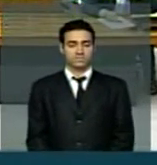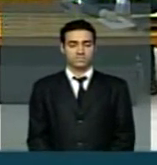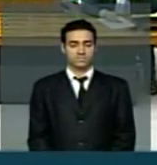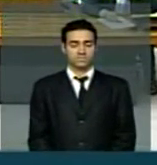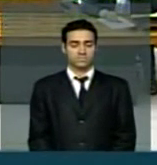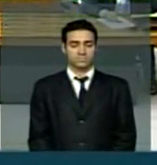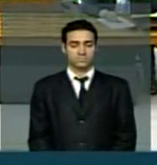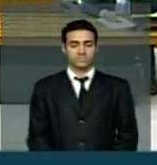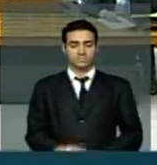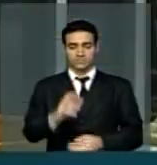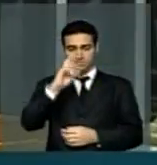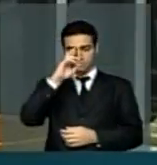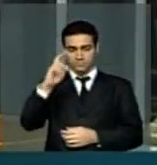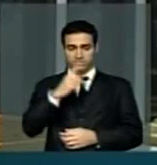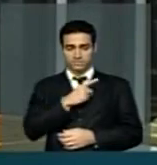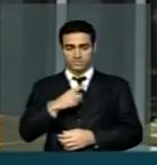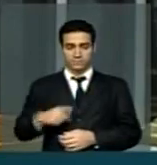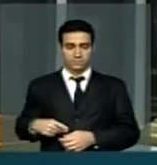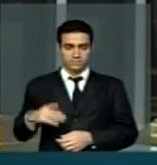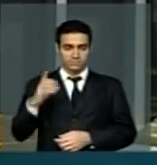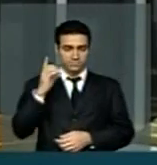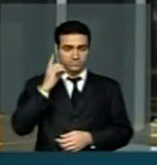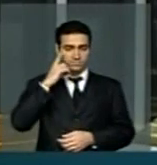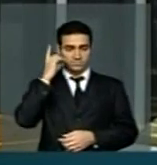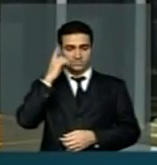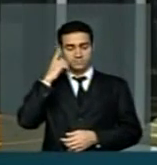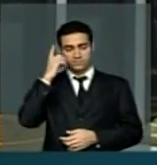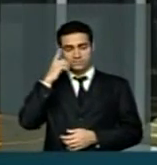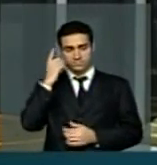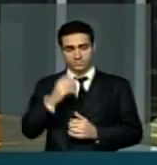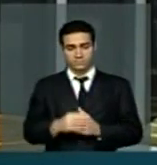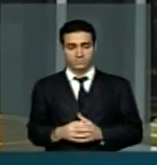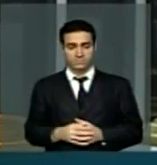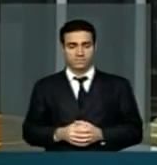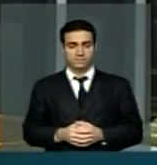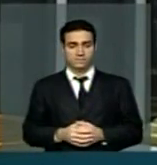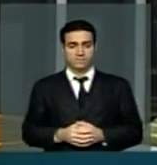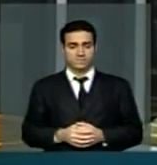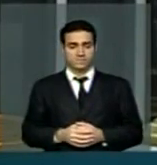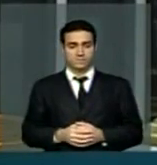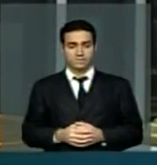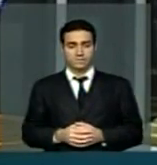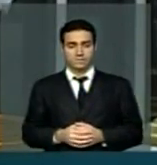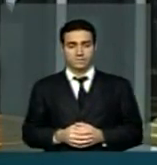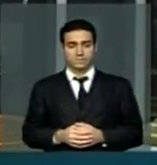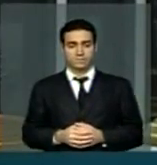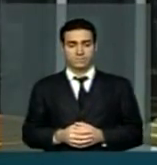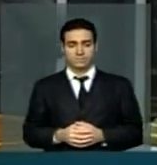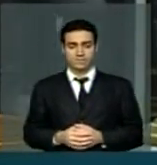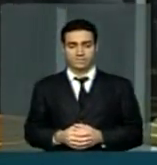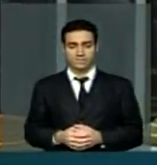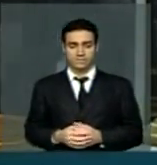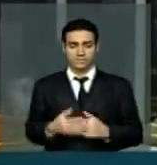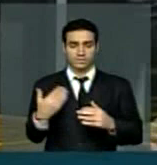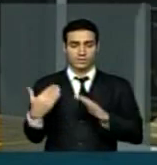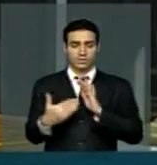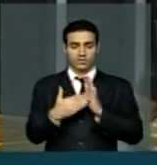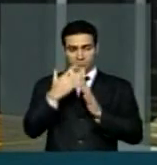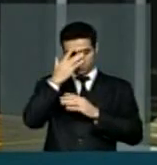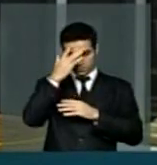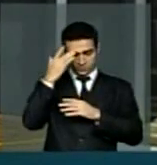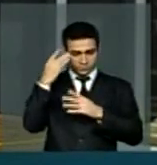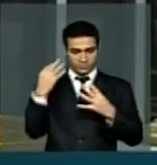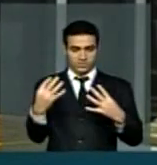Senhor presidente, senhores deputados, senhoras deputadas, todos aqueles que me ouvem neste